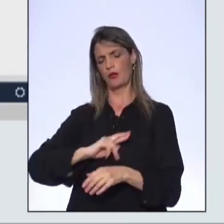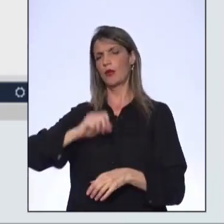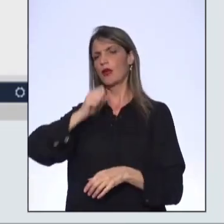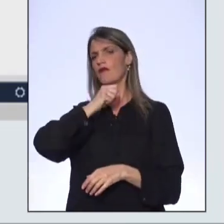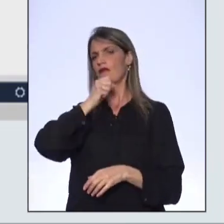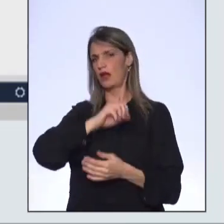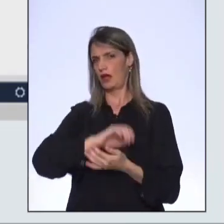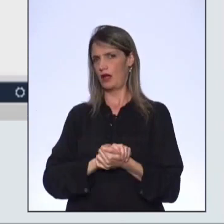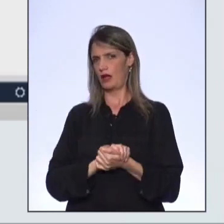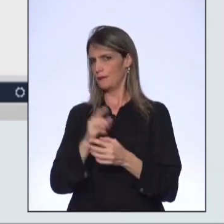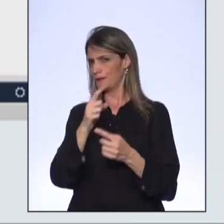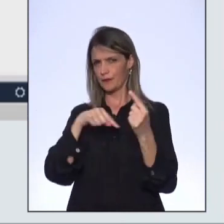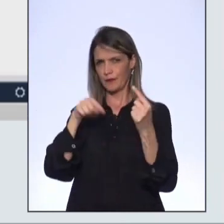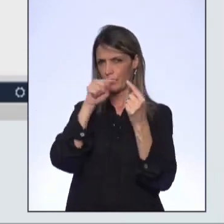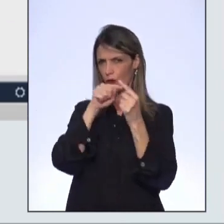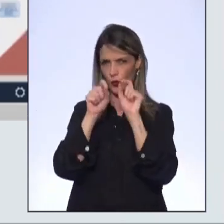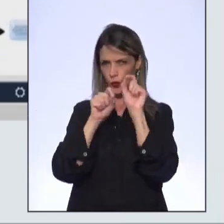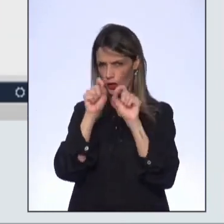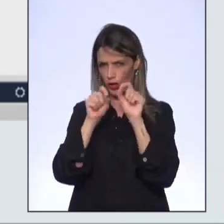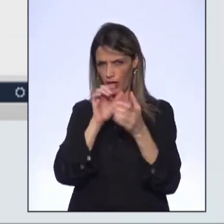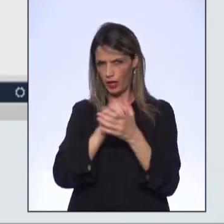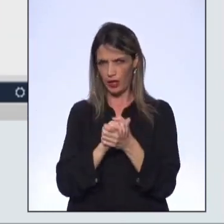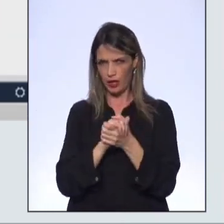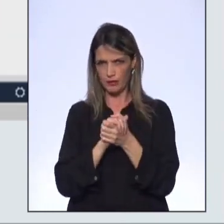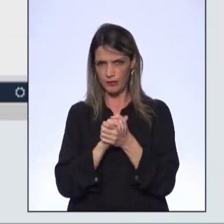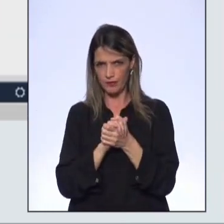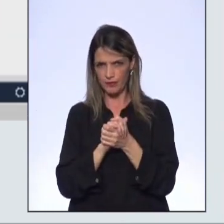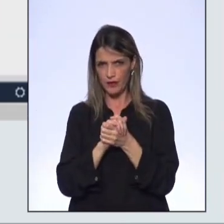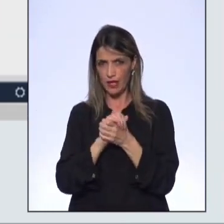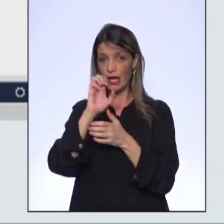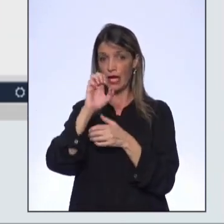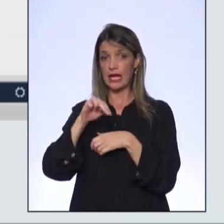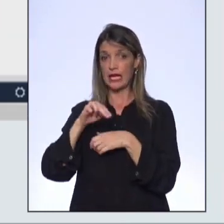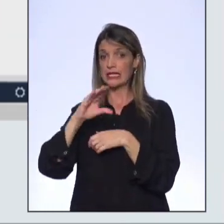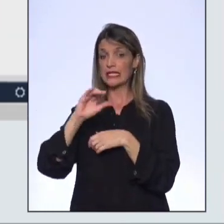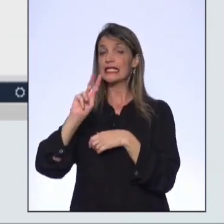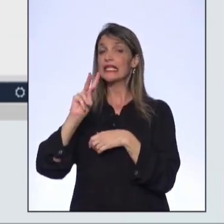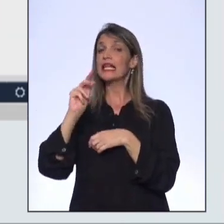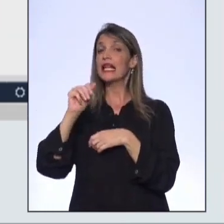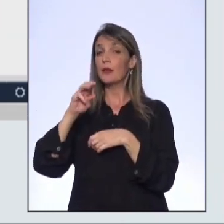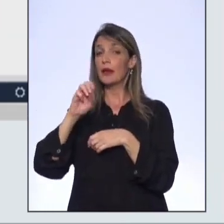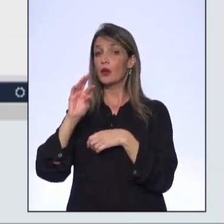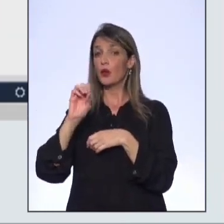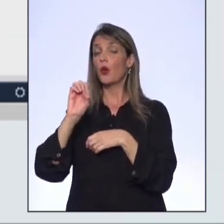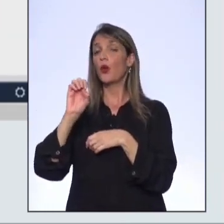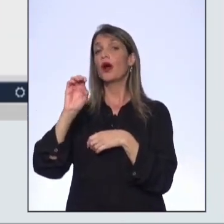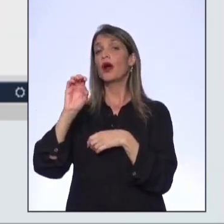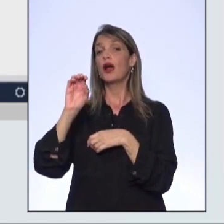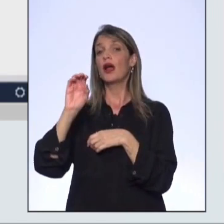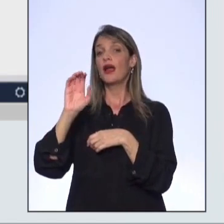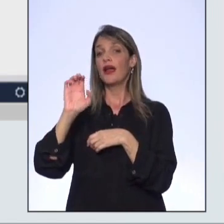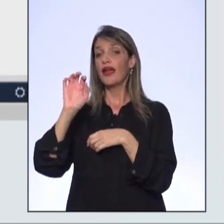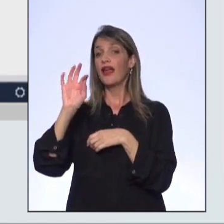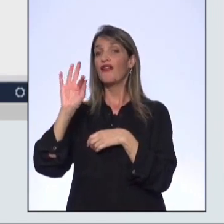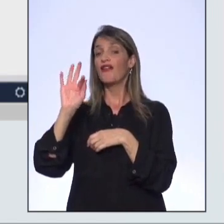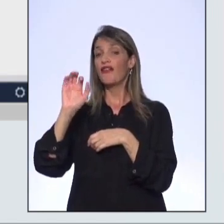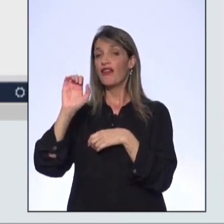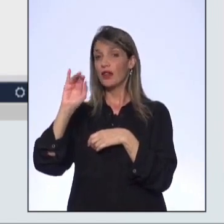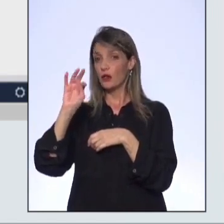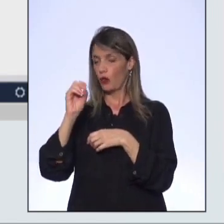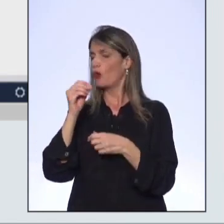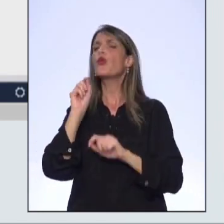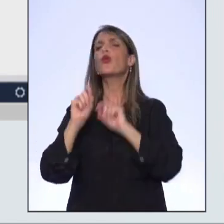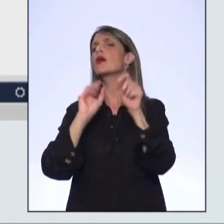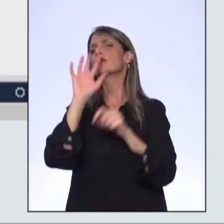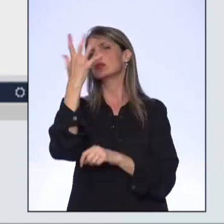nossos alvos são o encilhamento e o Fundo Loan. O encilhamento foi uma medida econômica colocada em prática